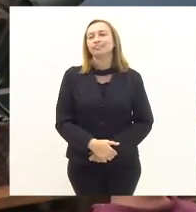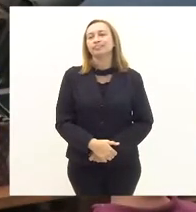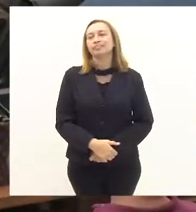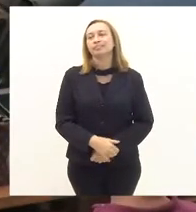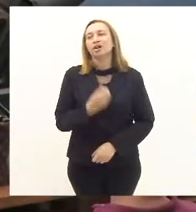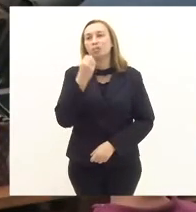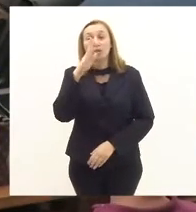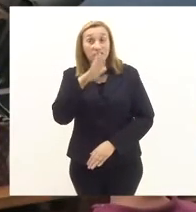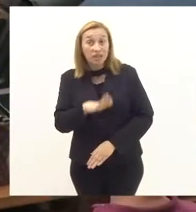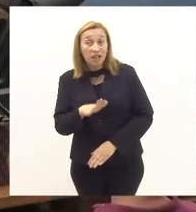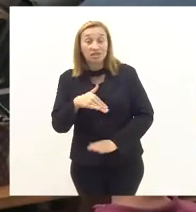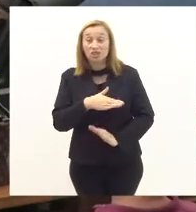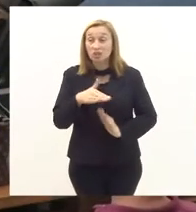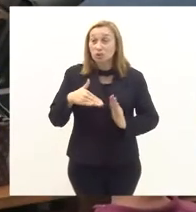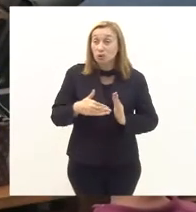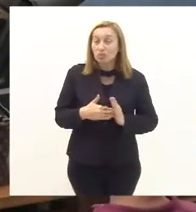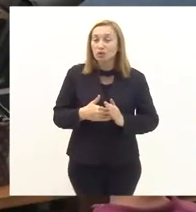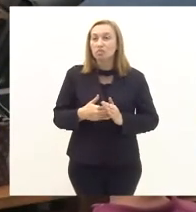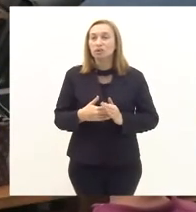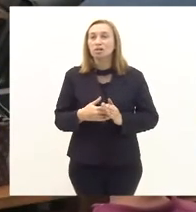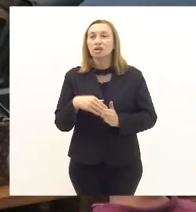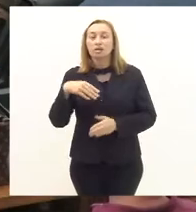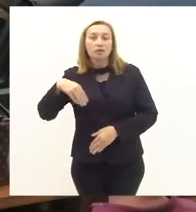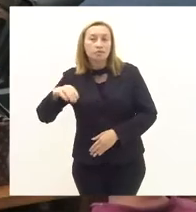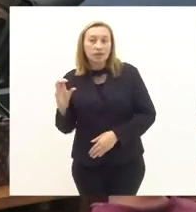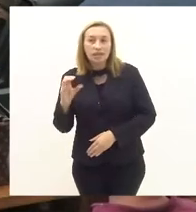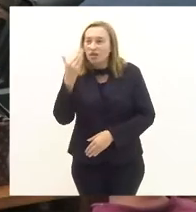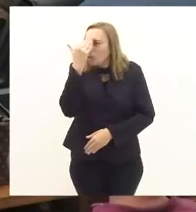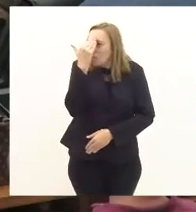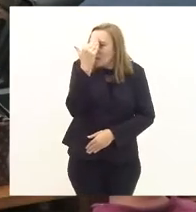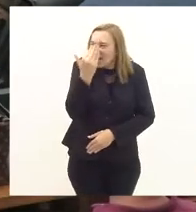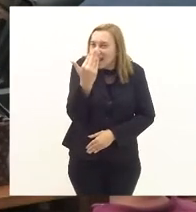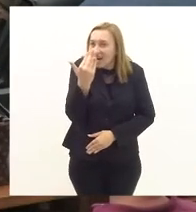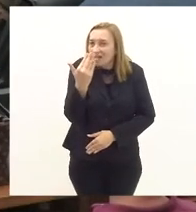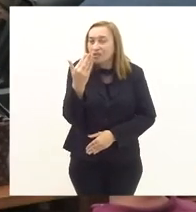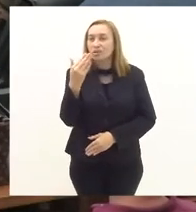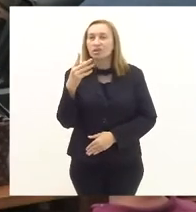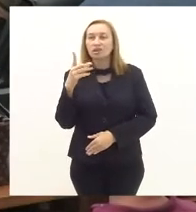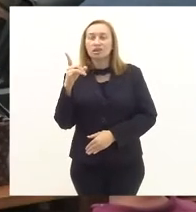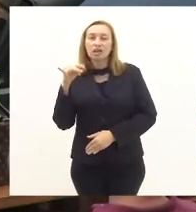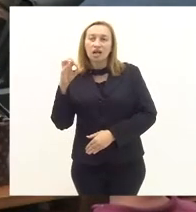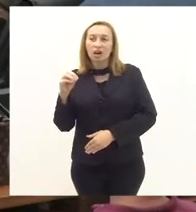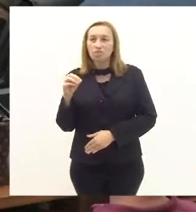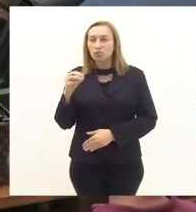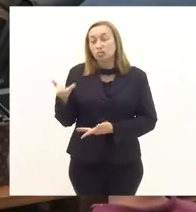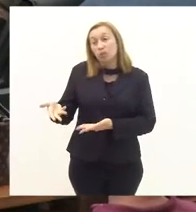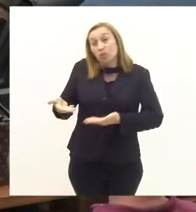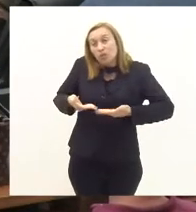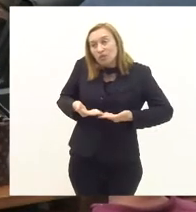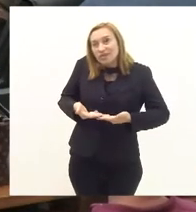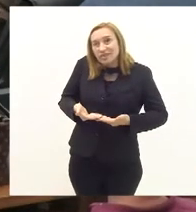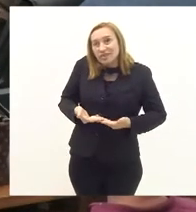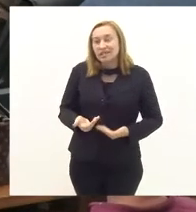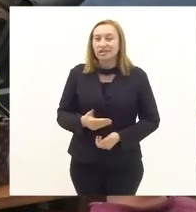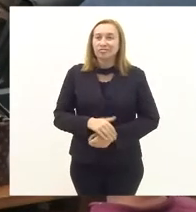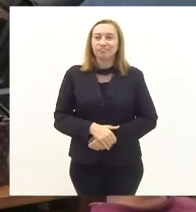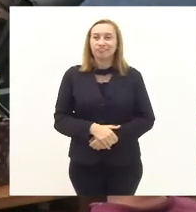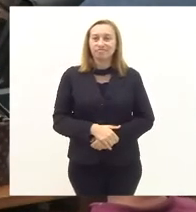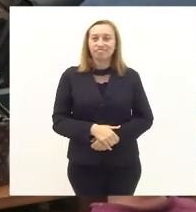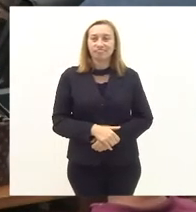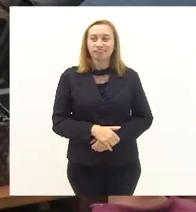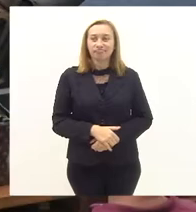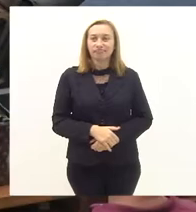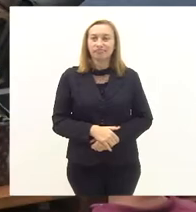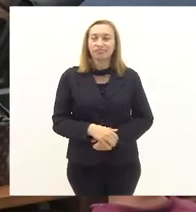Boa tarde a todos, boa tarde, Mink. Obrigado, Cláudio, pelo convite. Tá?